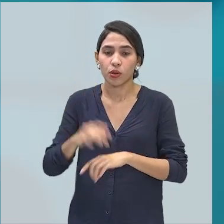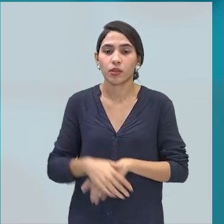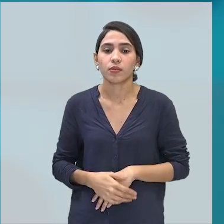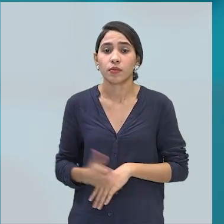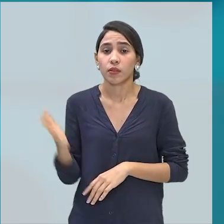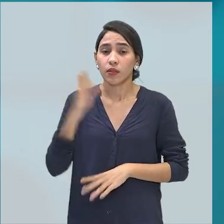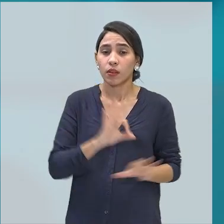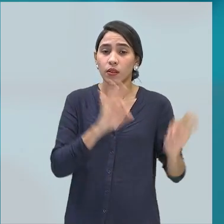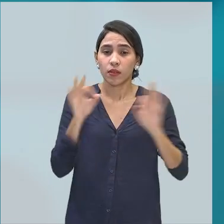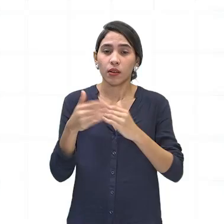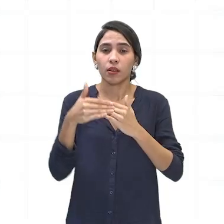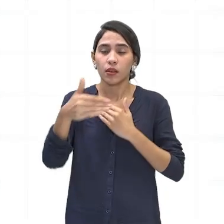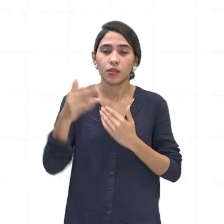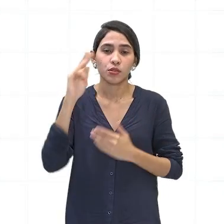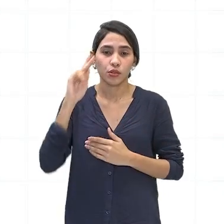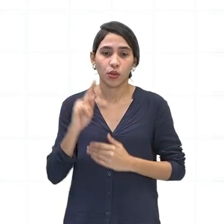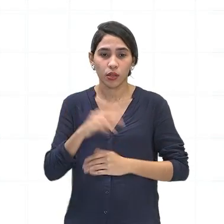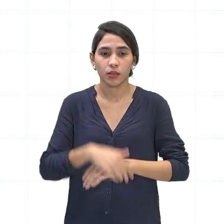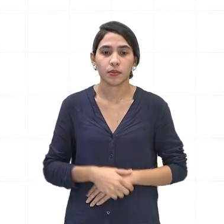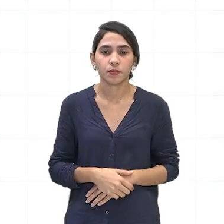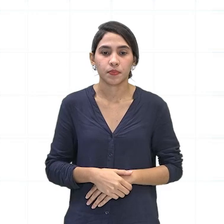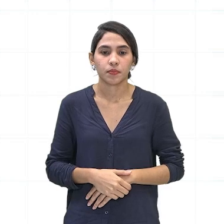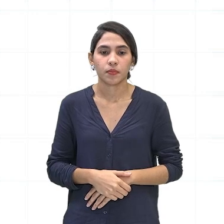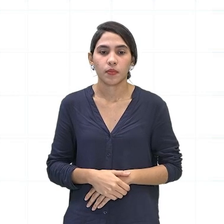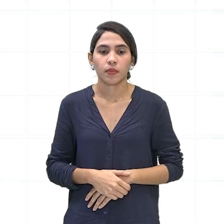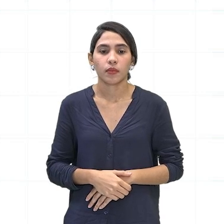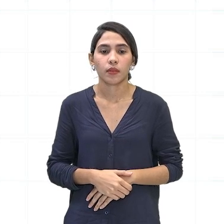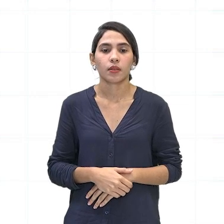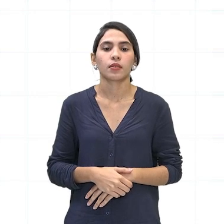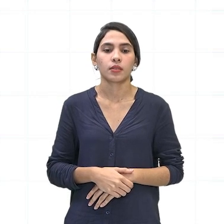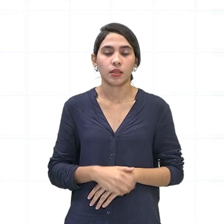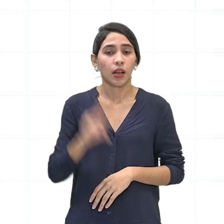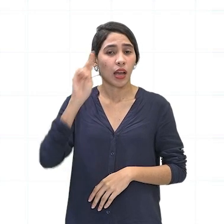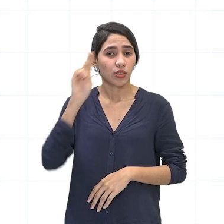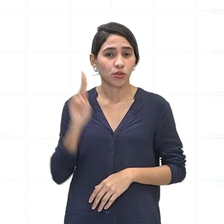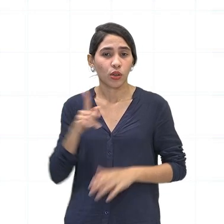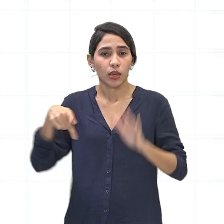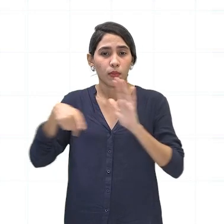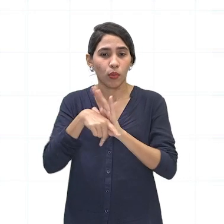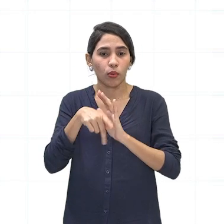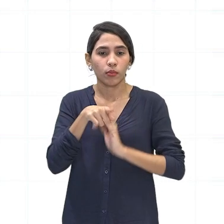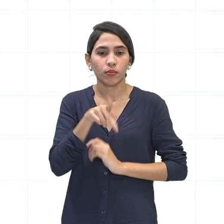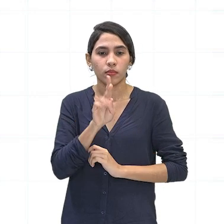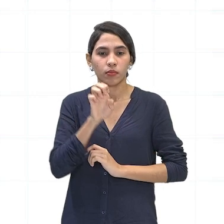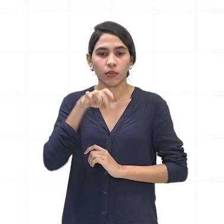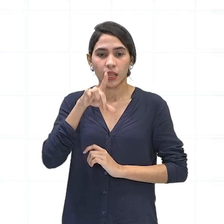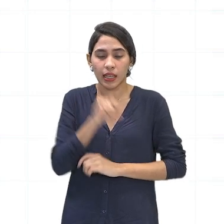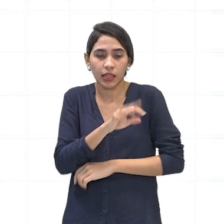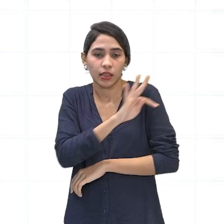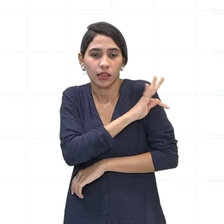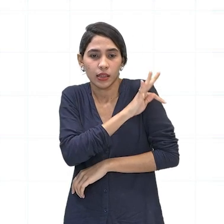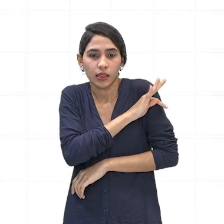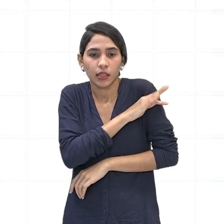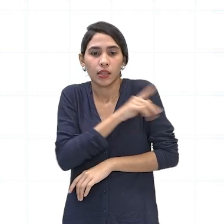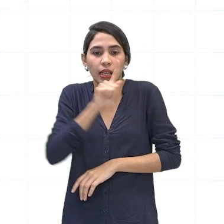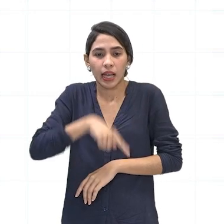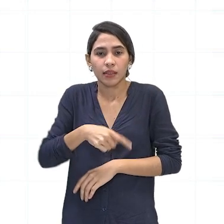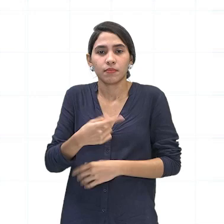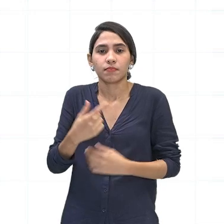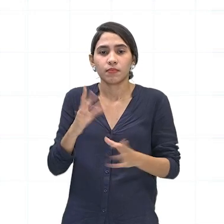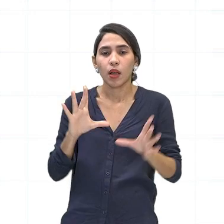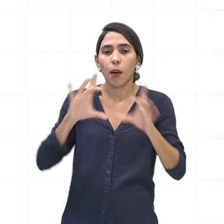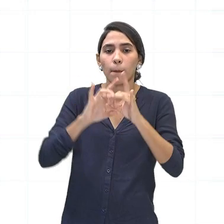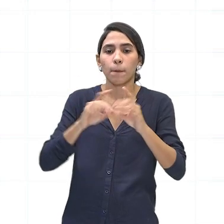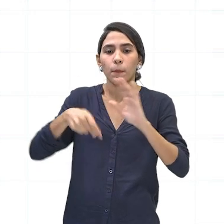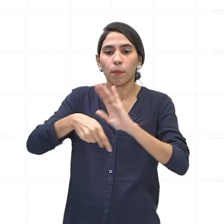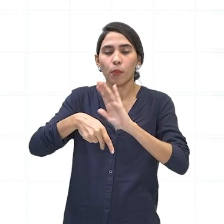Vamos ver um pouquinho dessa história? A história da técnica está relacionada à espada japonesa,